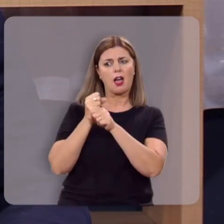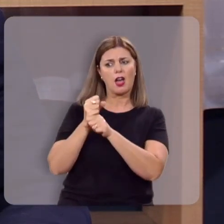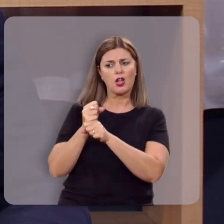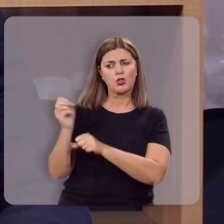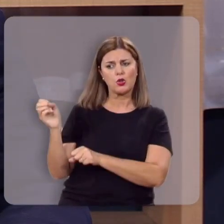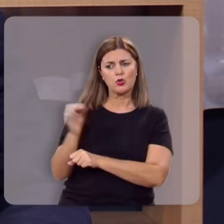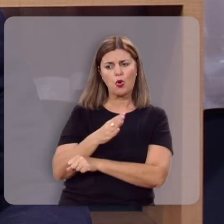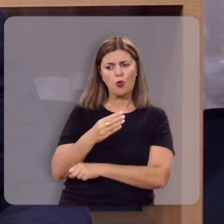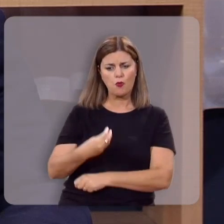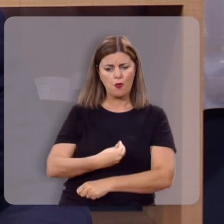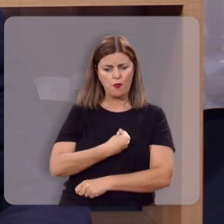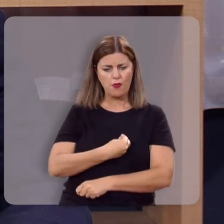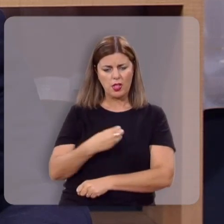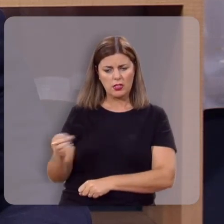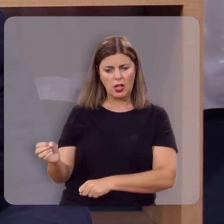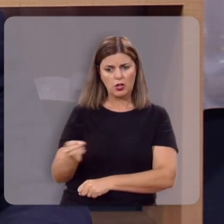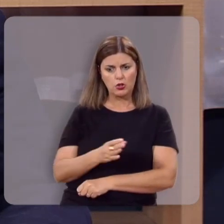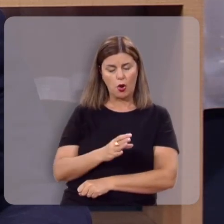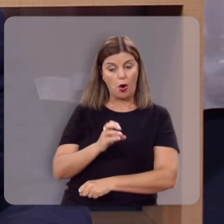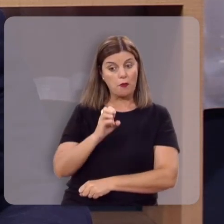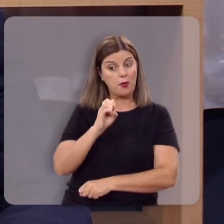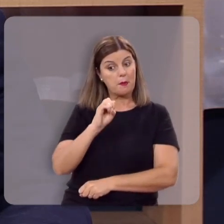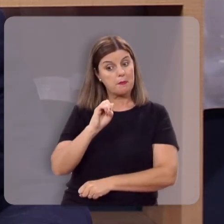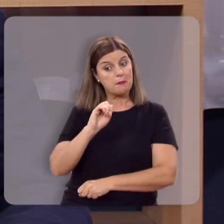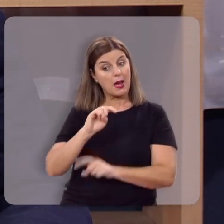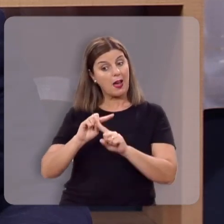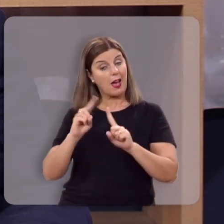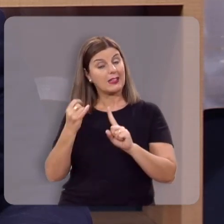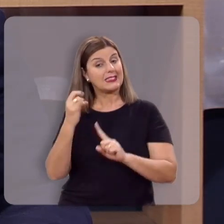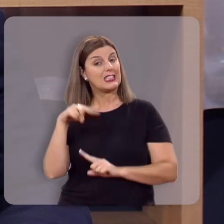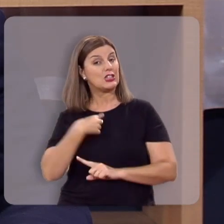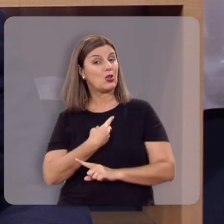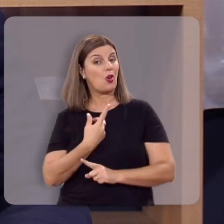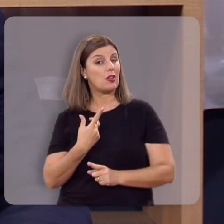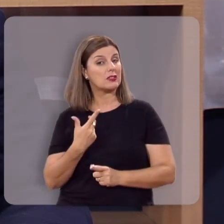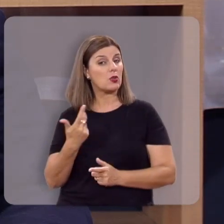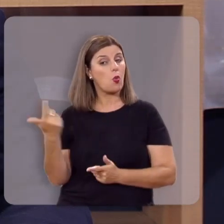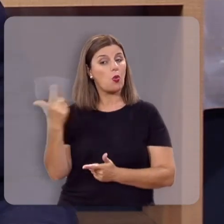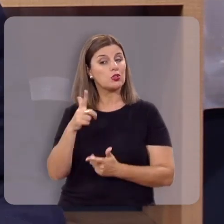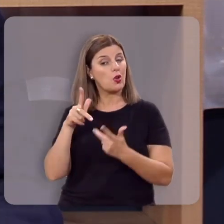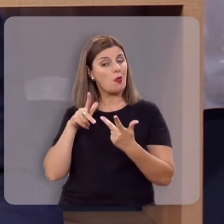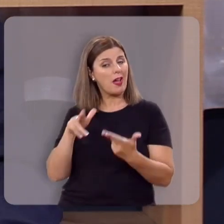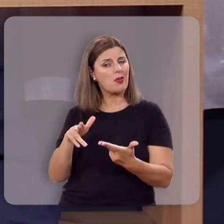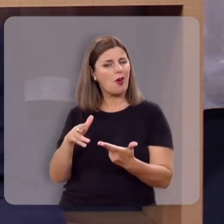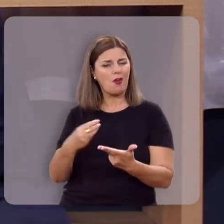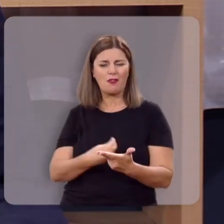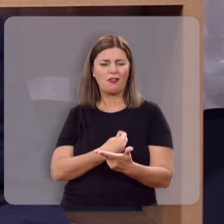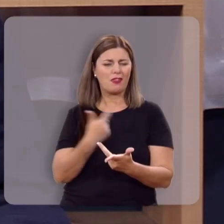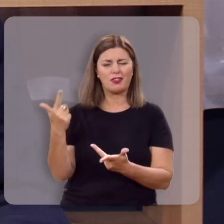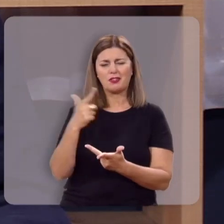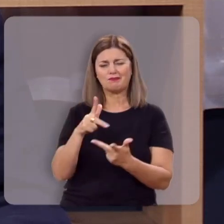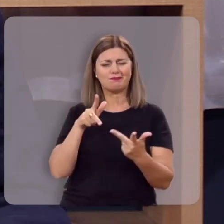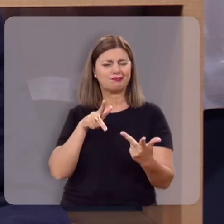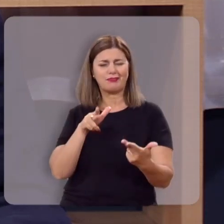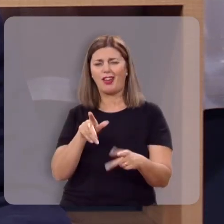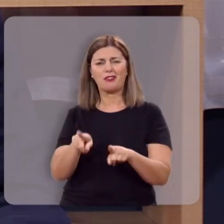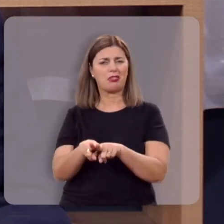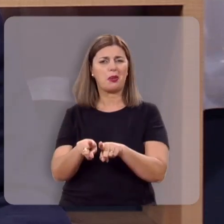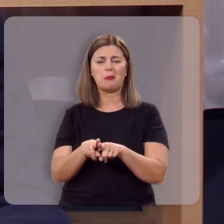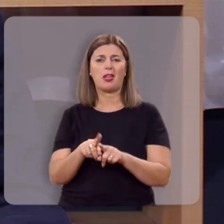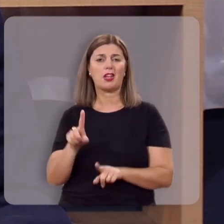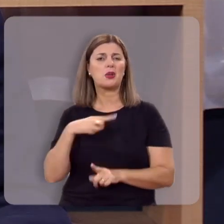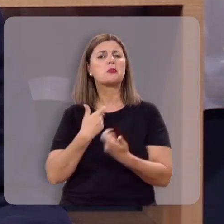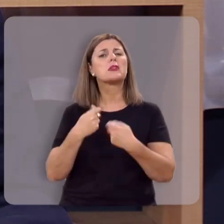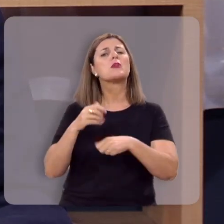novo, vida nova, mas se a gente não for diferente, tudo vai ser igual. Por onde nós devemos